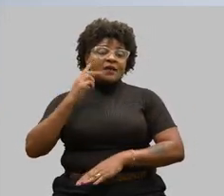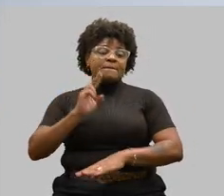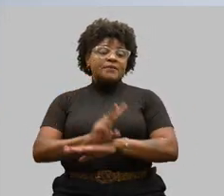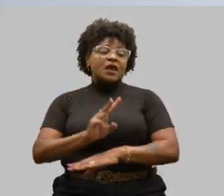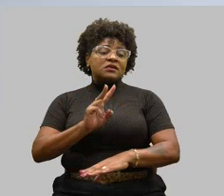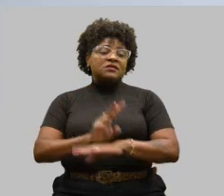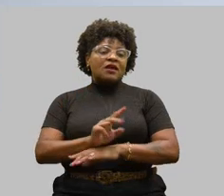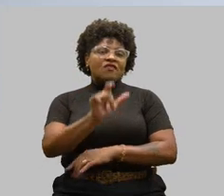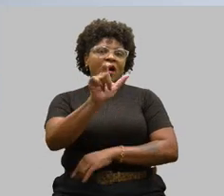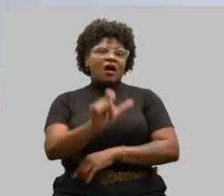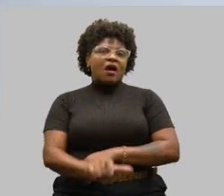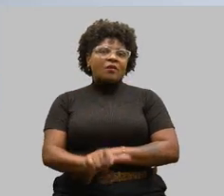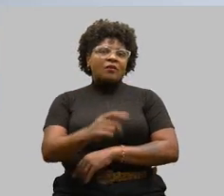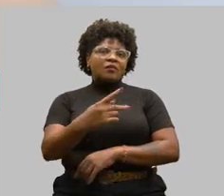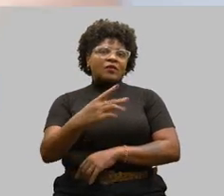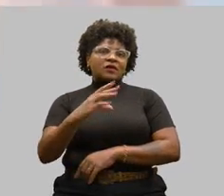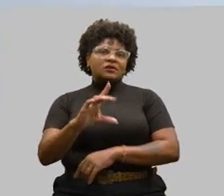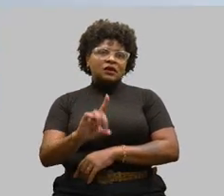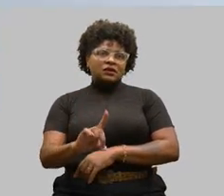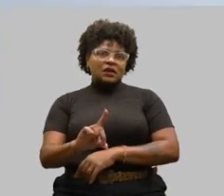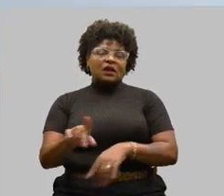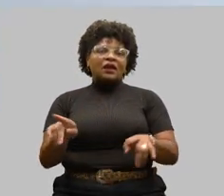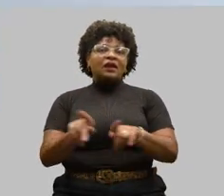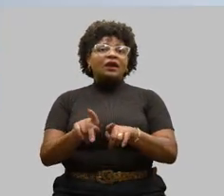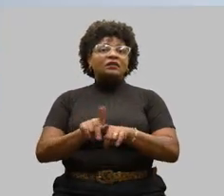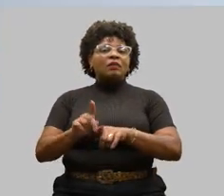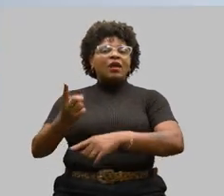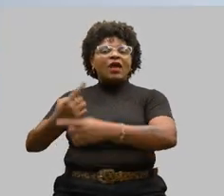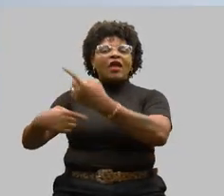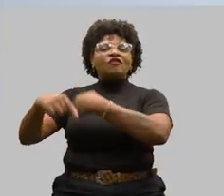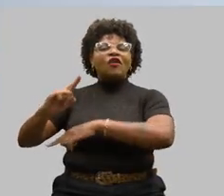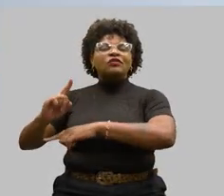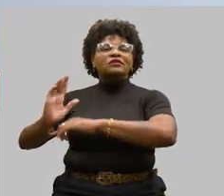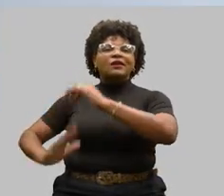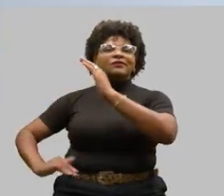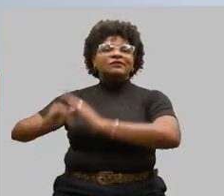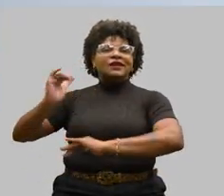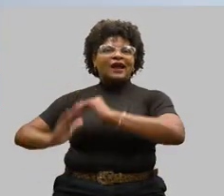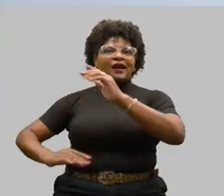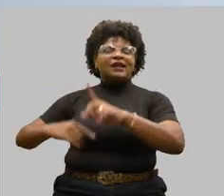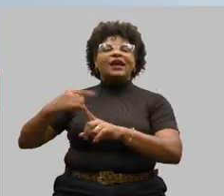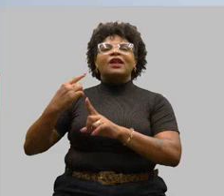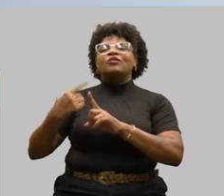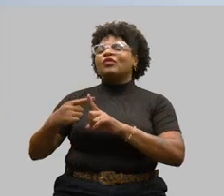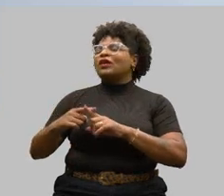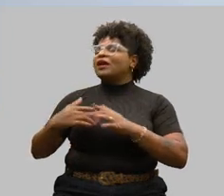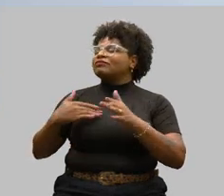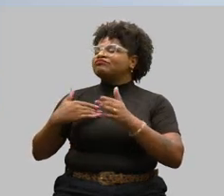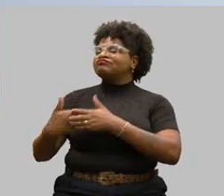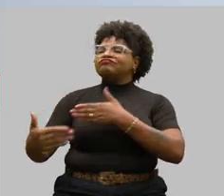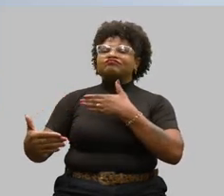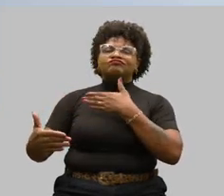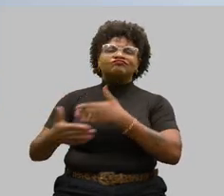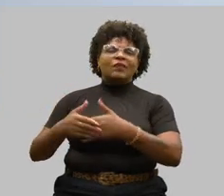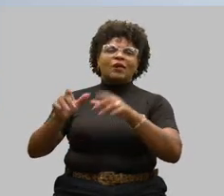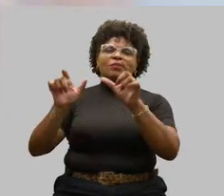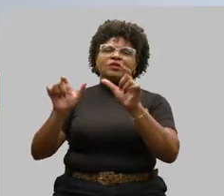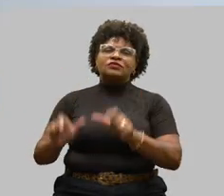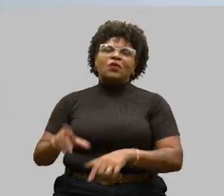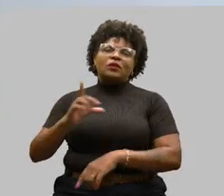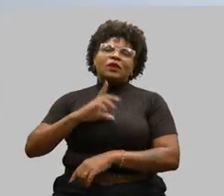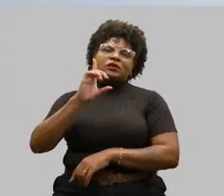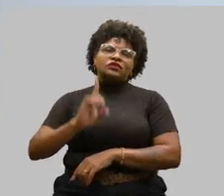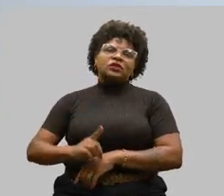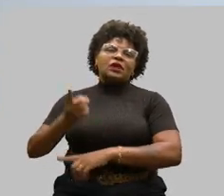na Progressão de carreira porque todas elas têm direito a progredir a evoluir dentro dos